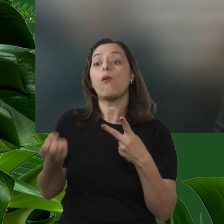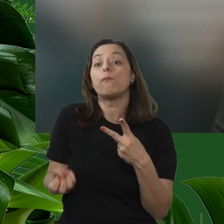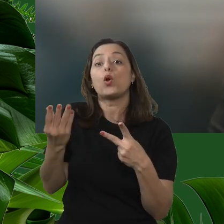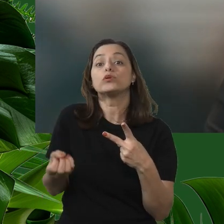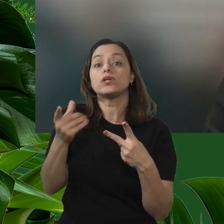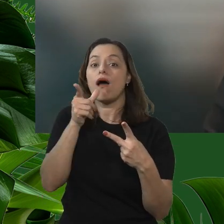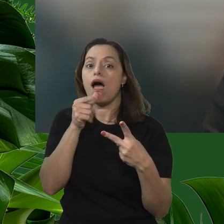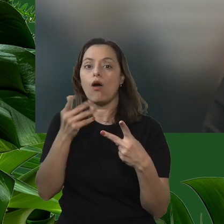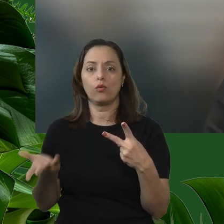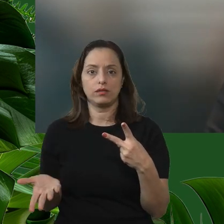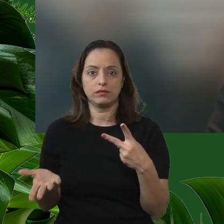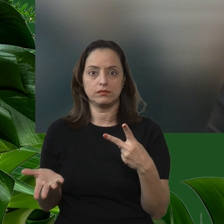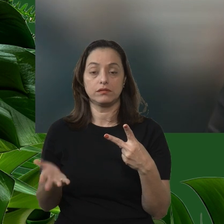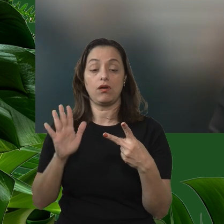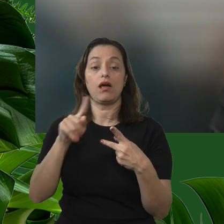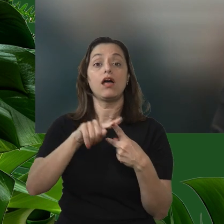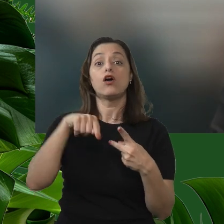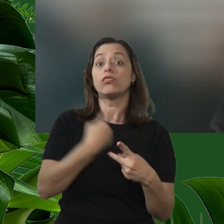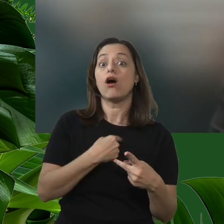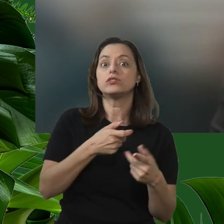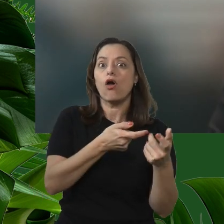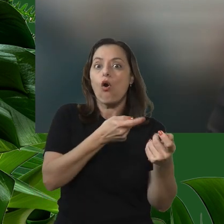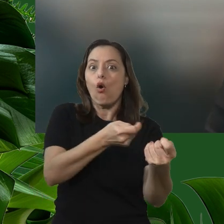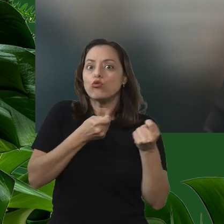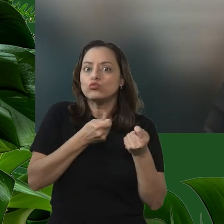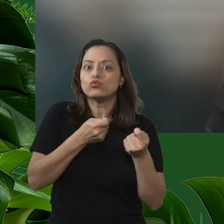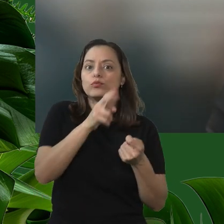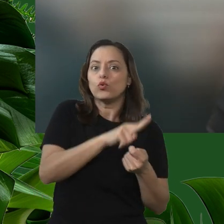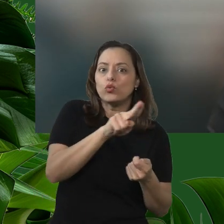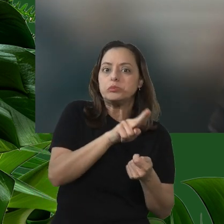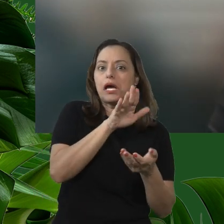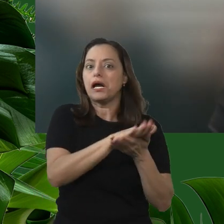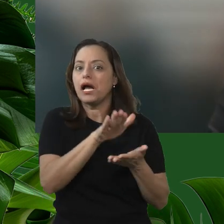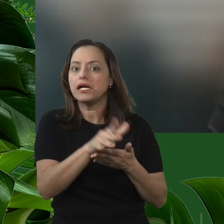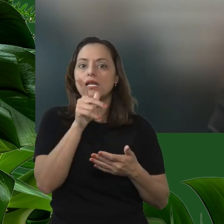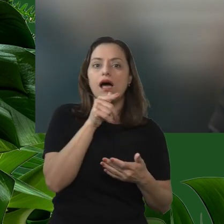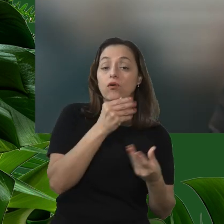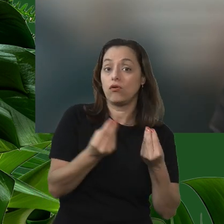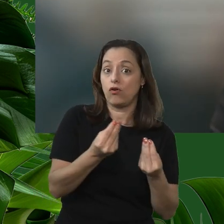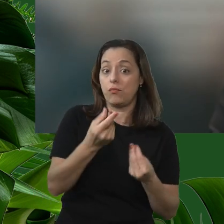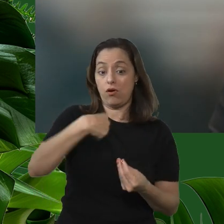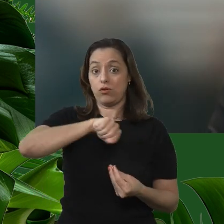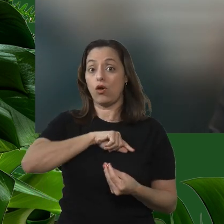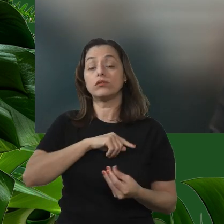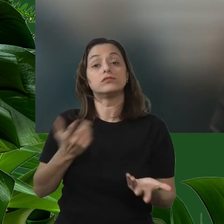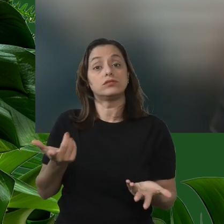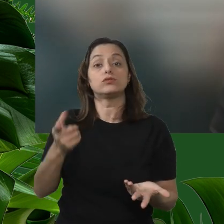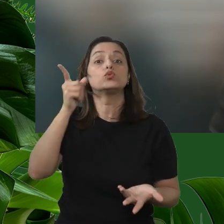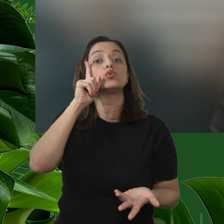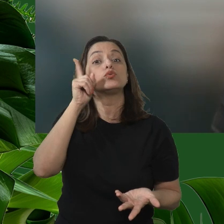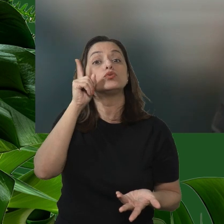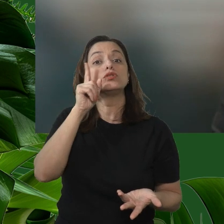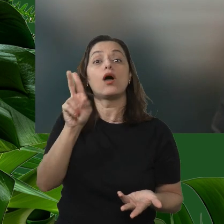como sociedade, está consumindo de água, né, quanto e como, né, lembrando que todos os nossos hábitos de consumo, de alguma